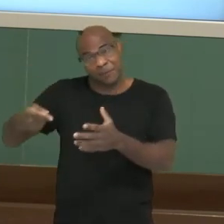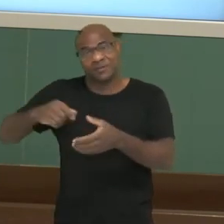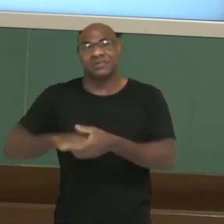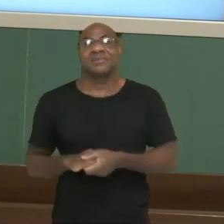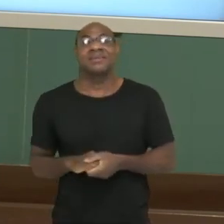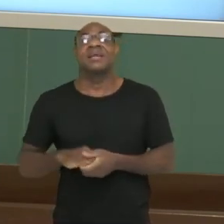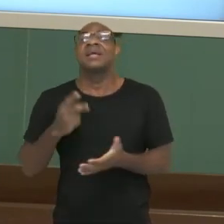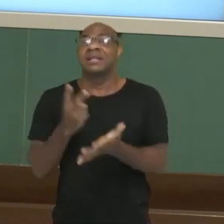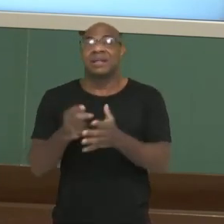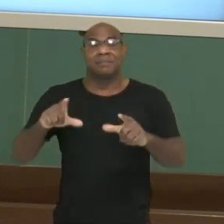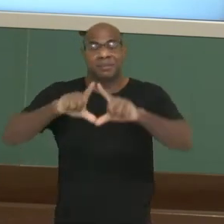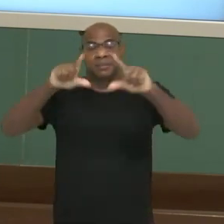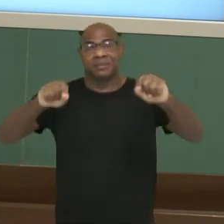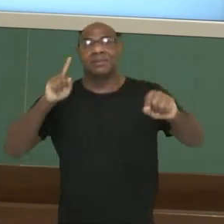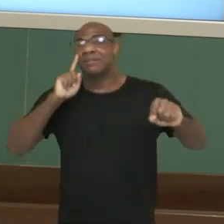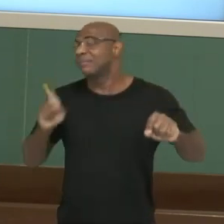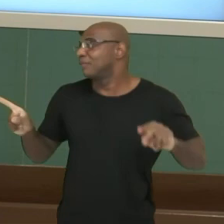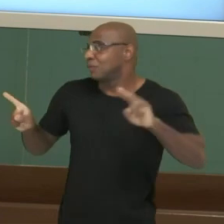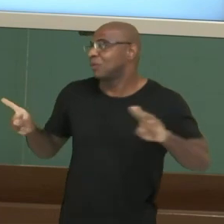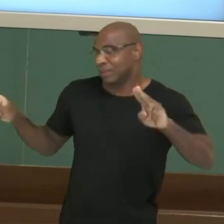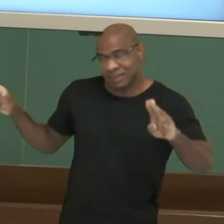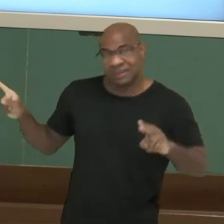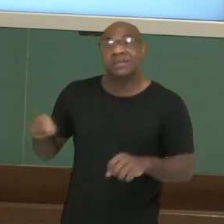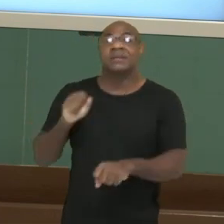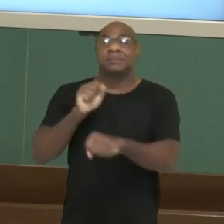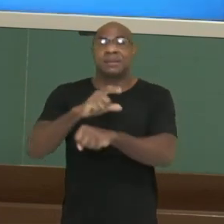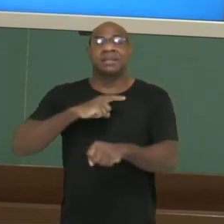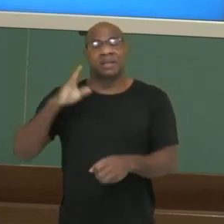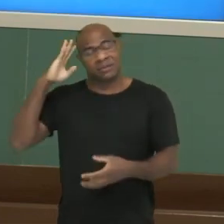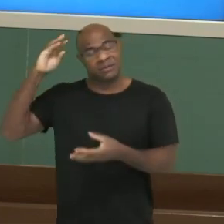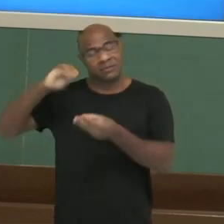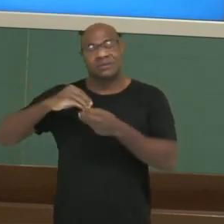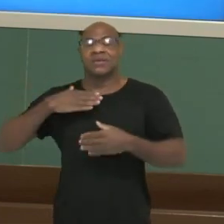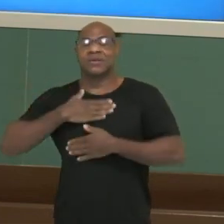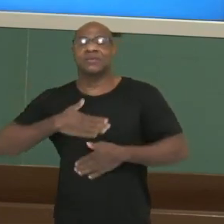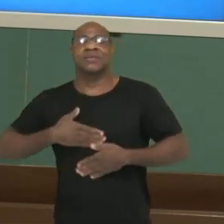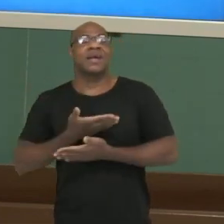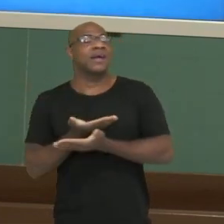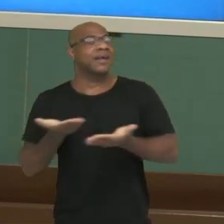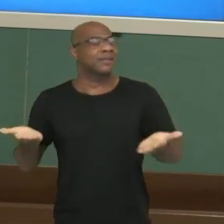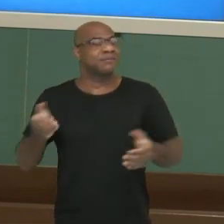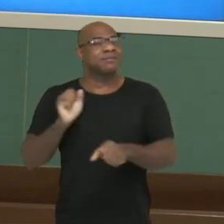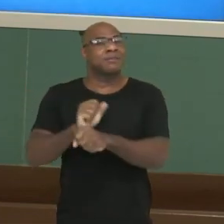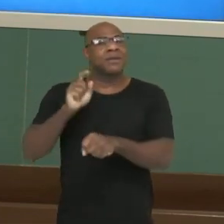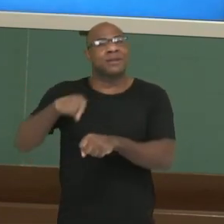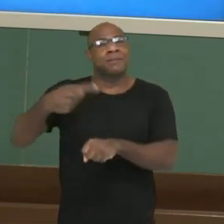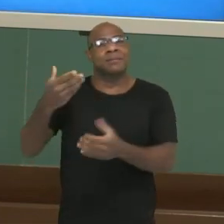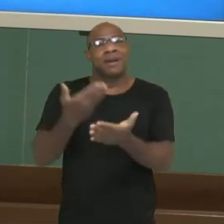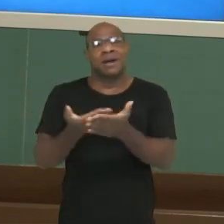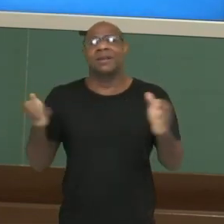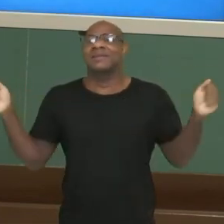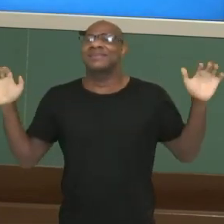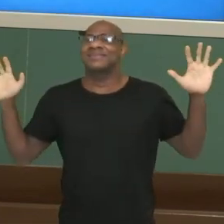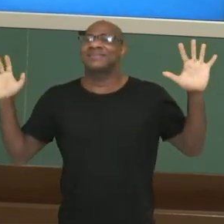no regime de juro composto. Espero que vocês tenham entendido, tenham gostado e eu te espero na próxima aula. Até